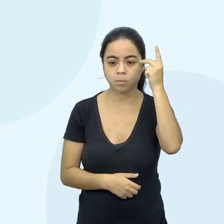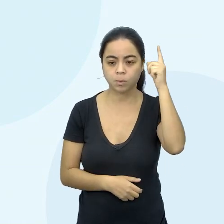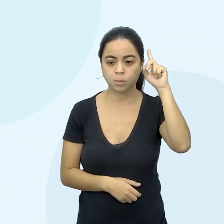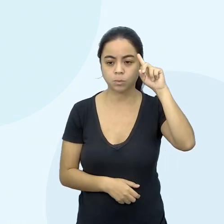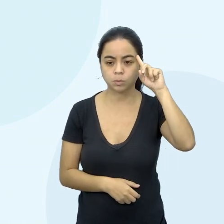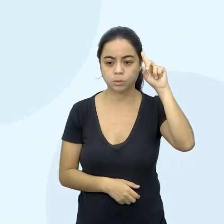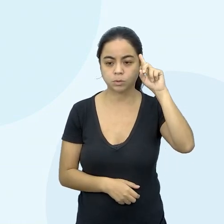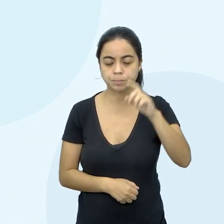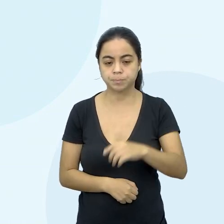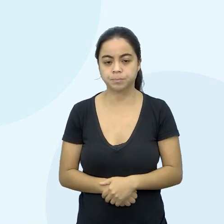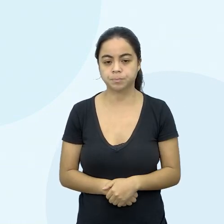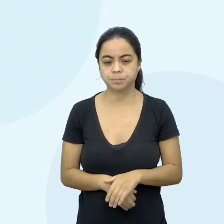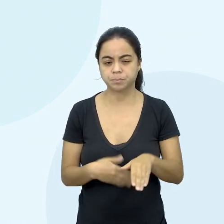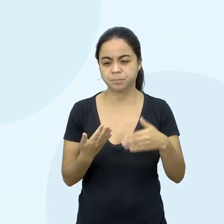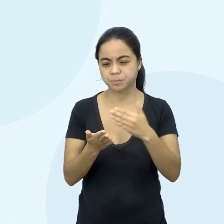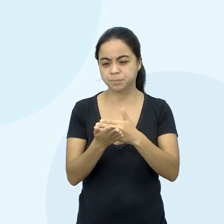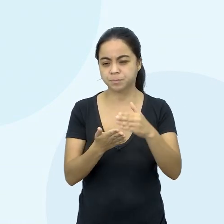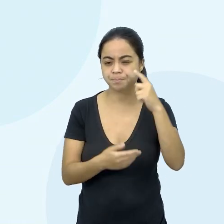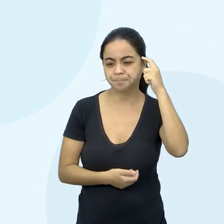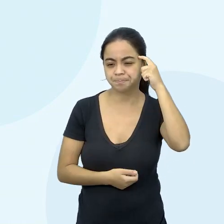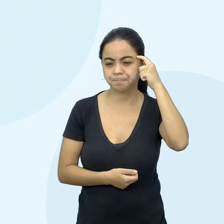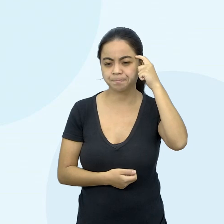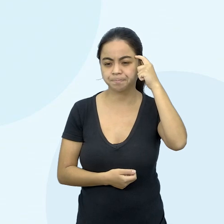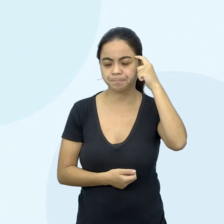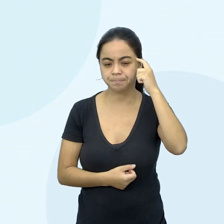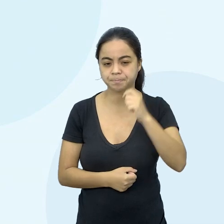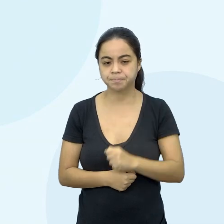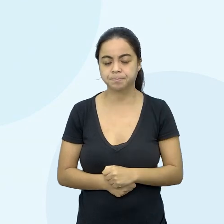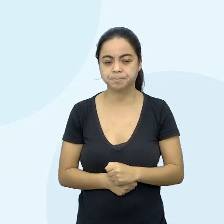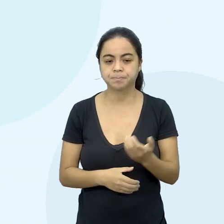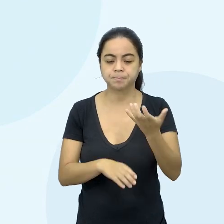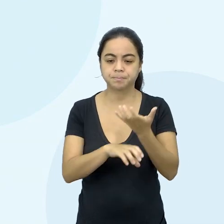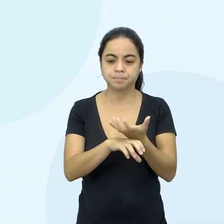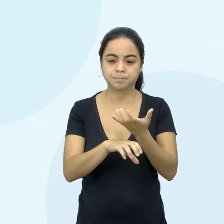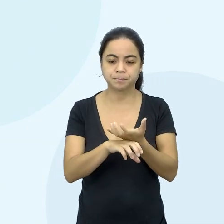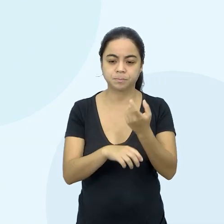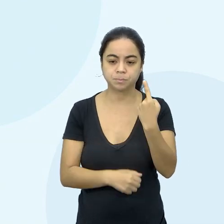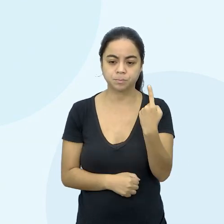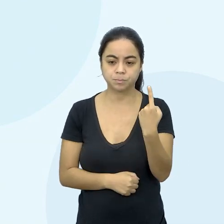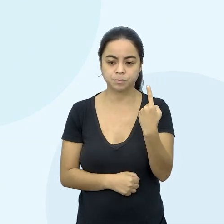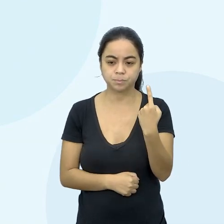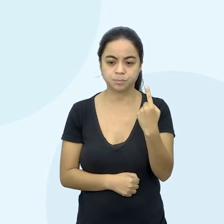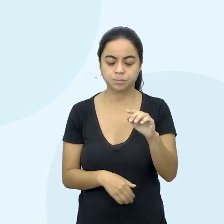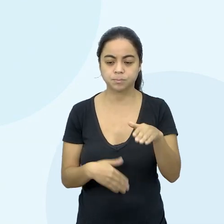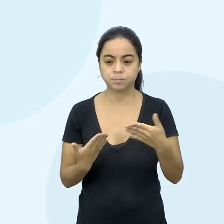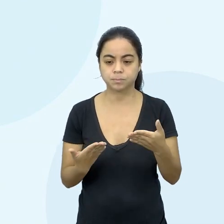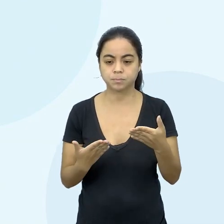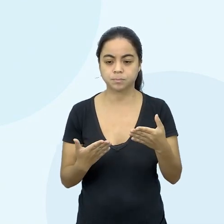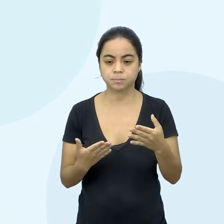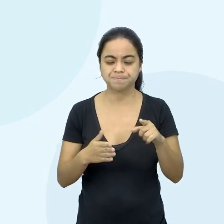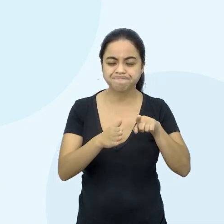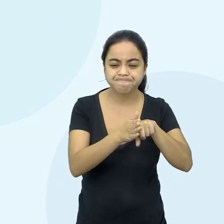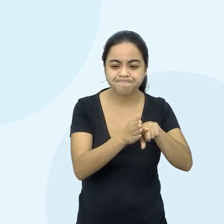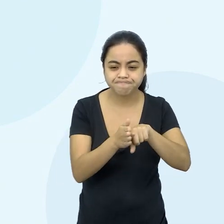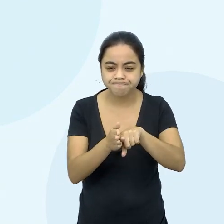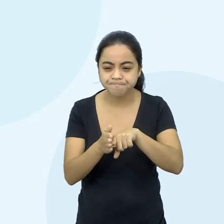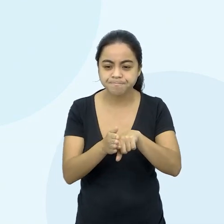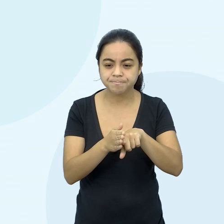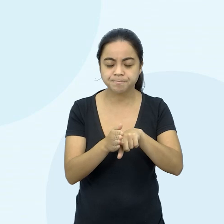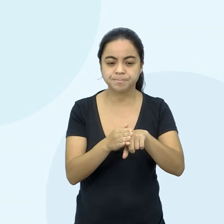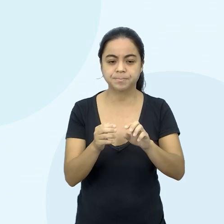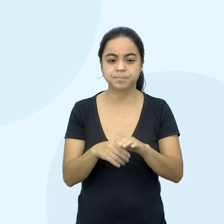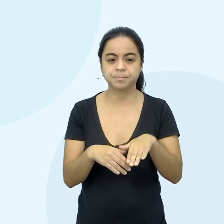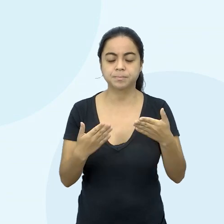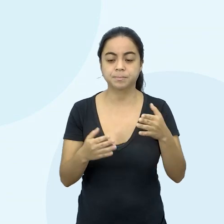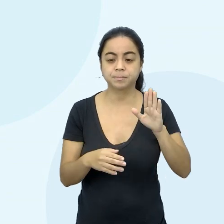Exatamente. E aí a gente começa a pensar na nossa unidade curricular 1, que ela é investigativa. E isso já